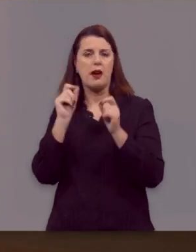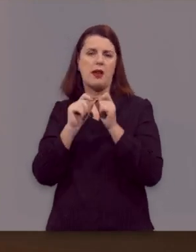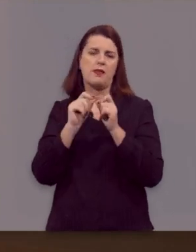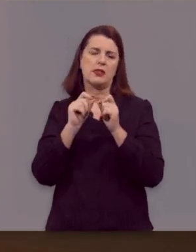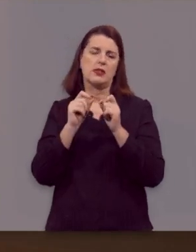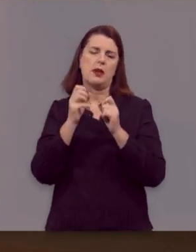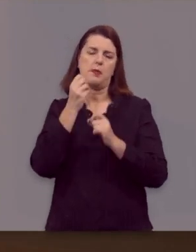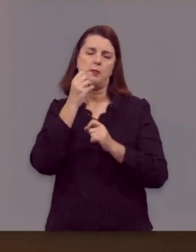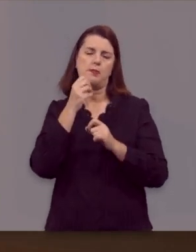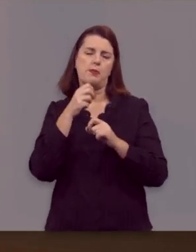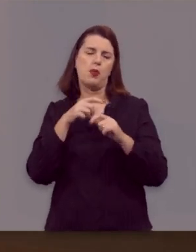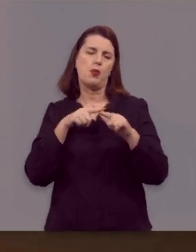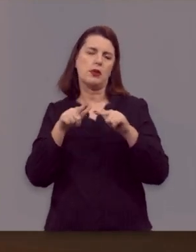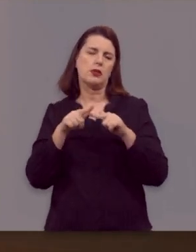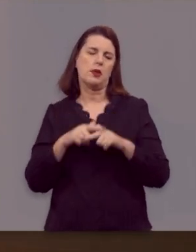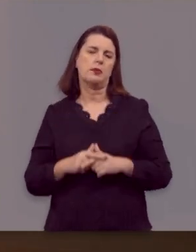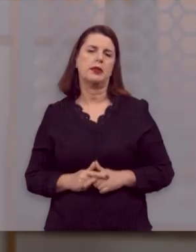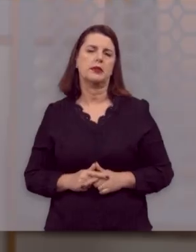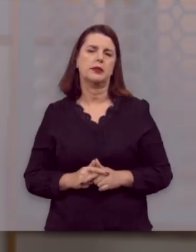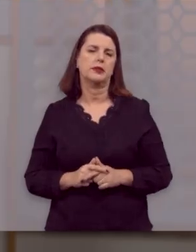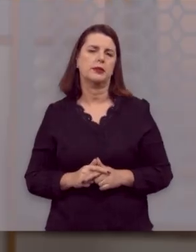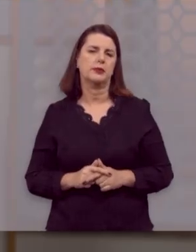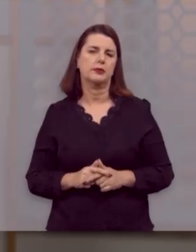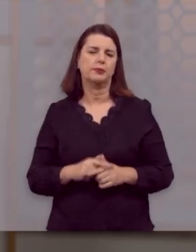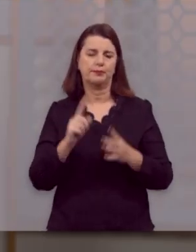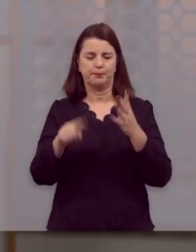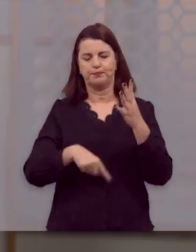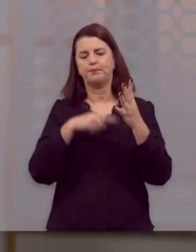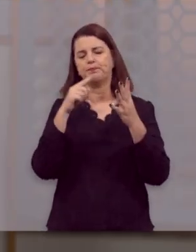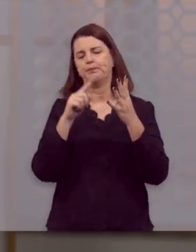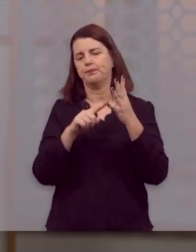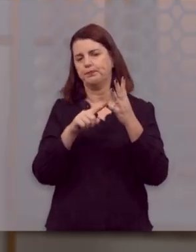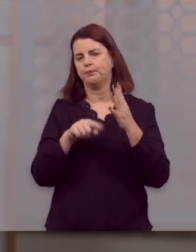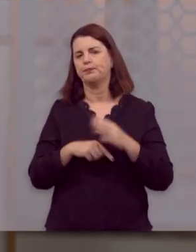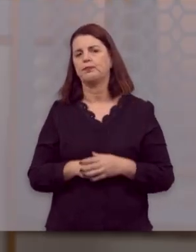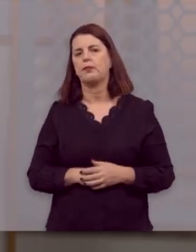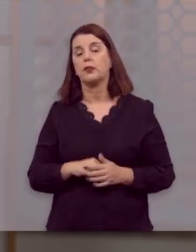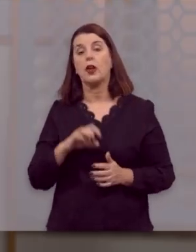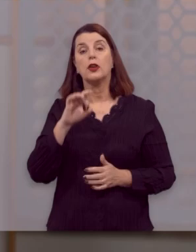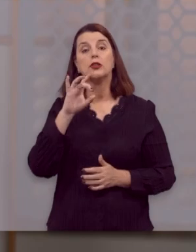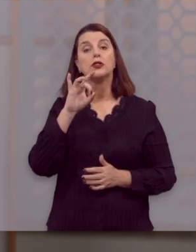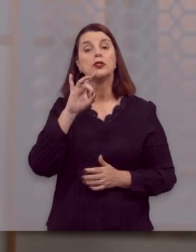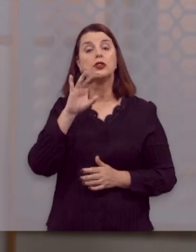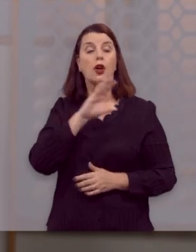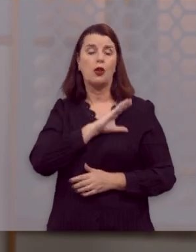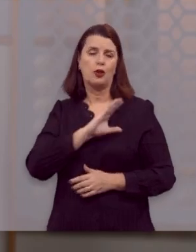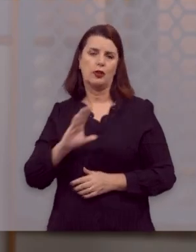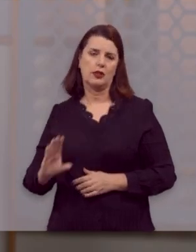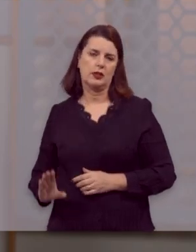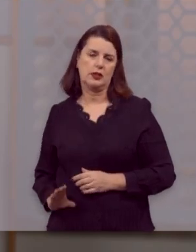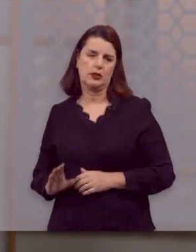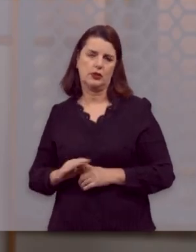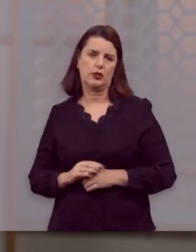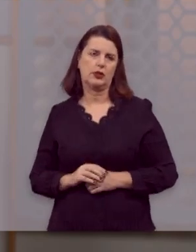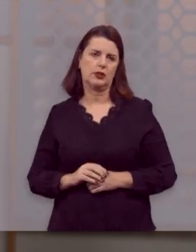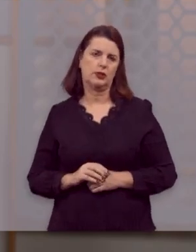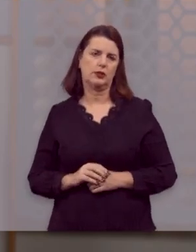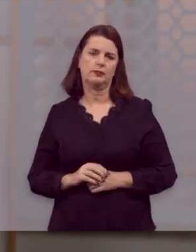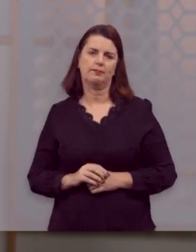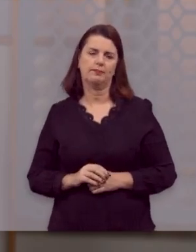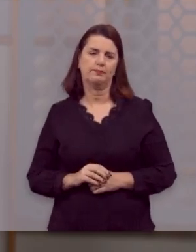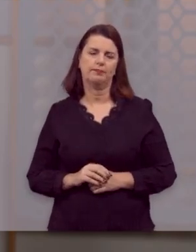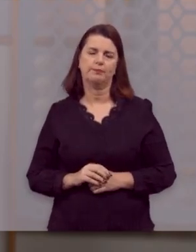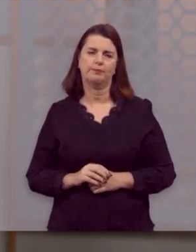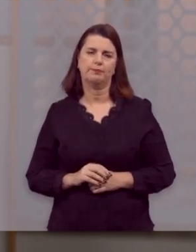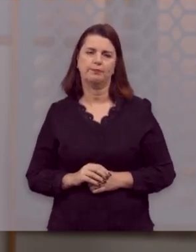Protestante resgatou. Mas em quarto lugar, solos Christus, só